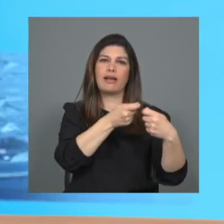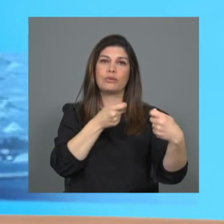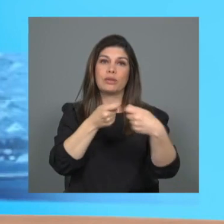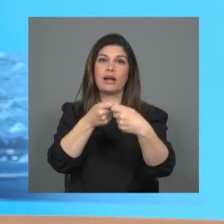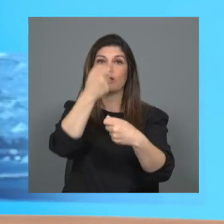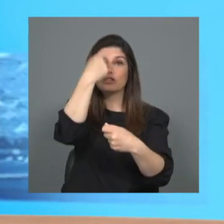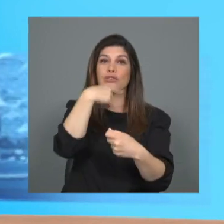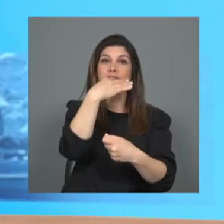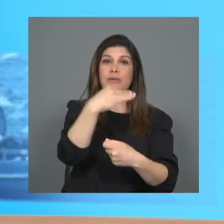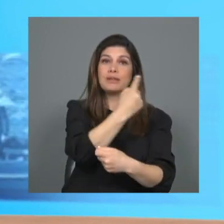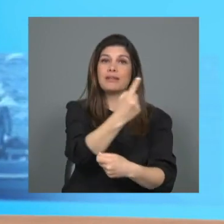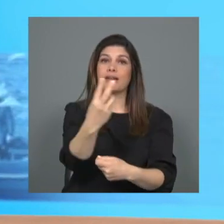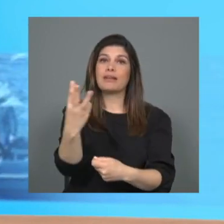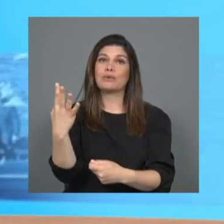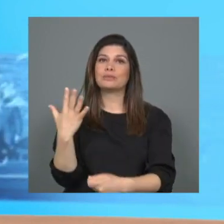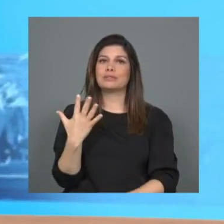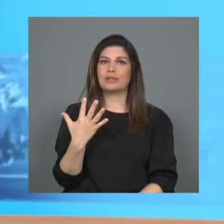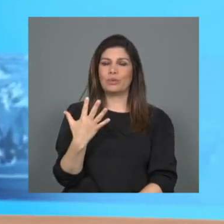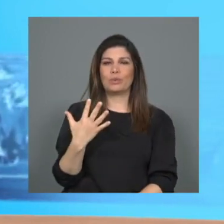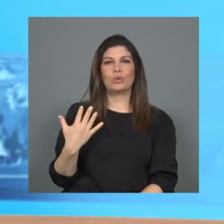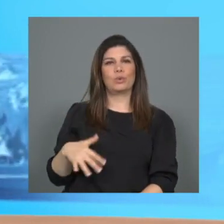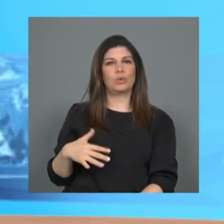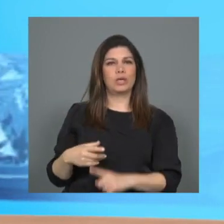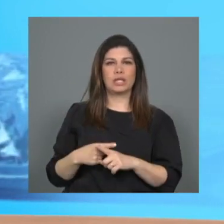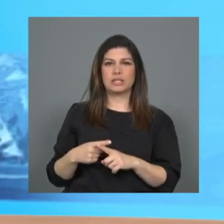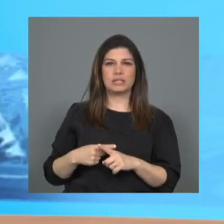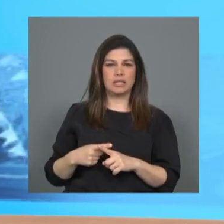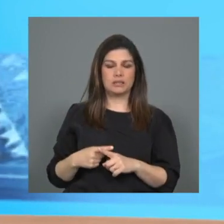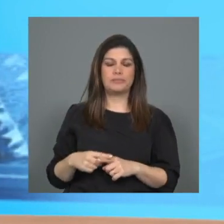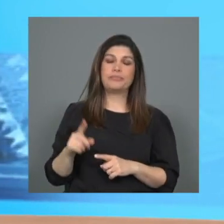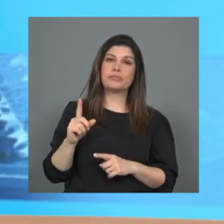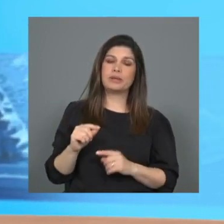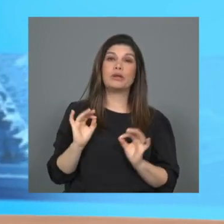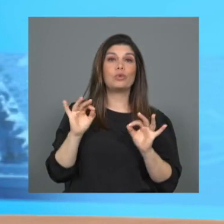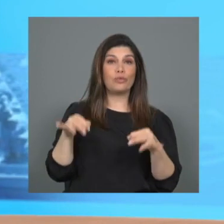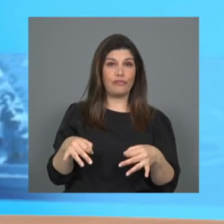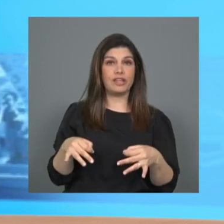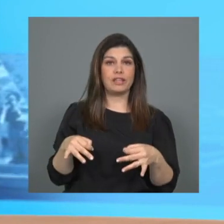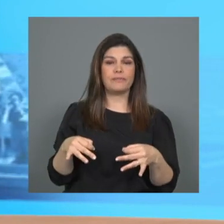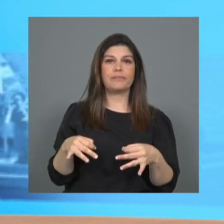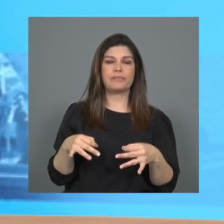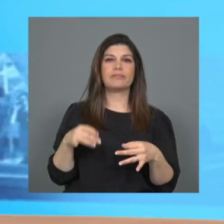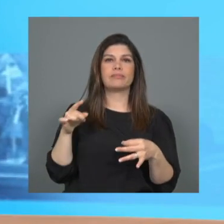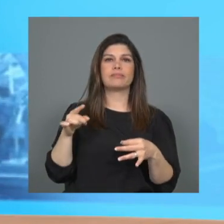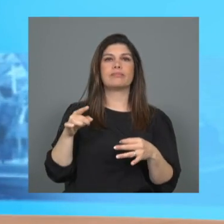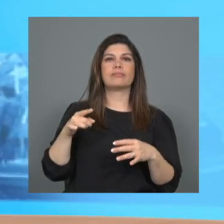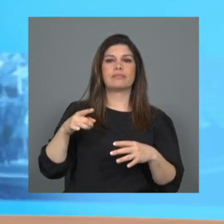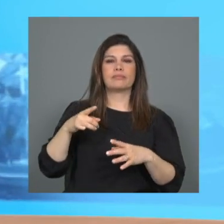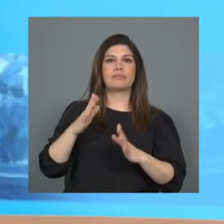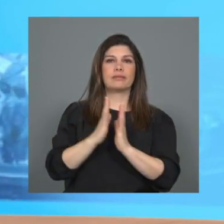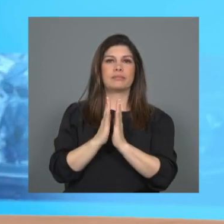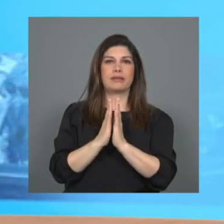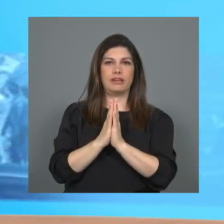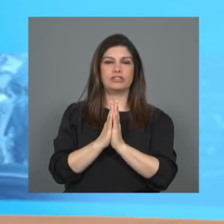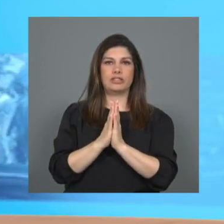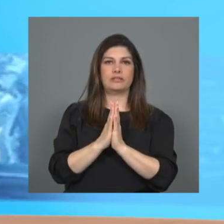E depois esteve no final, efetivamente, na Praça de São Pedro, com aqueles milhares de delegados, foram cerca de 2.000 delegados de mais